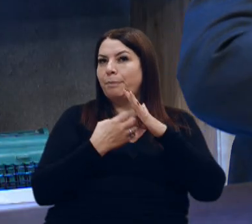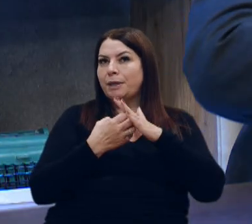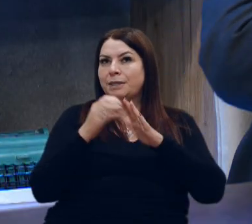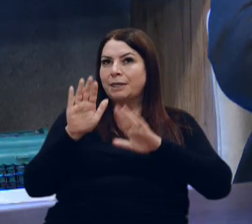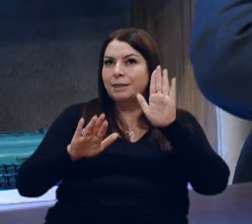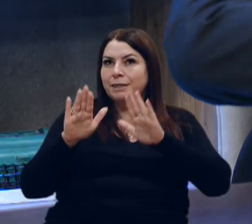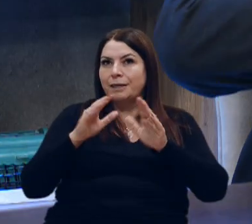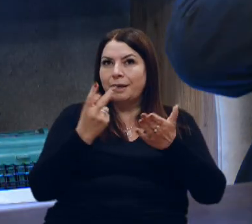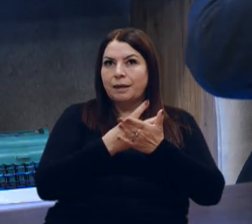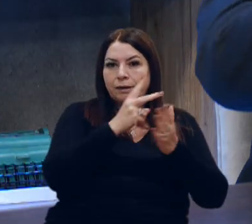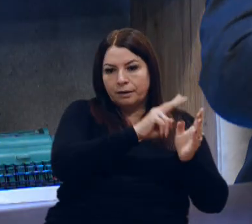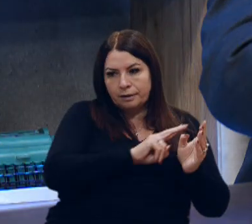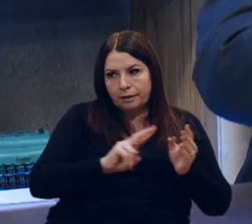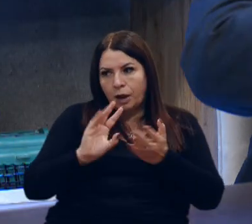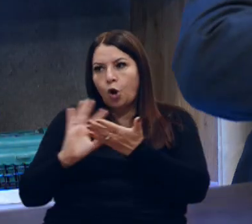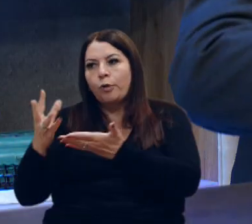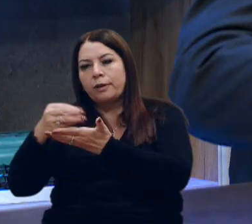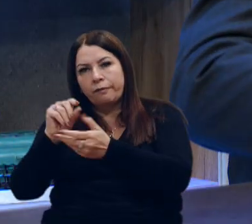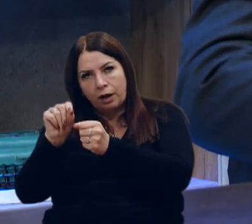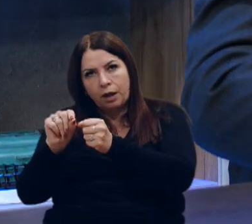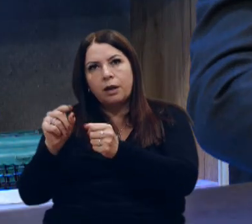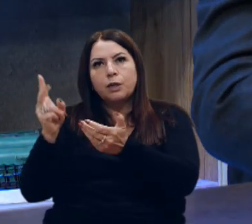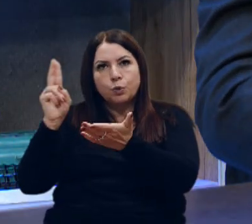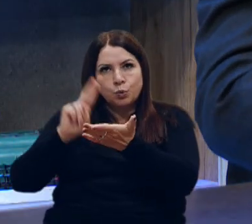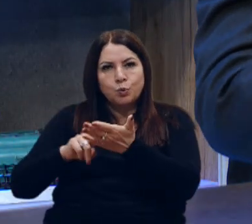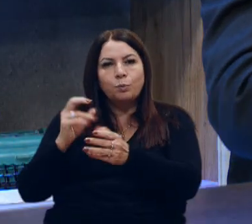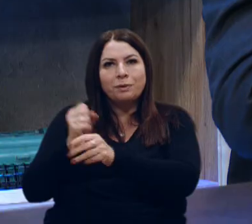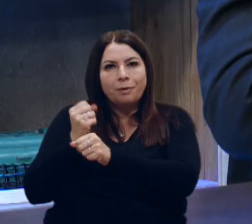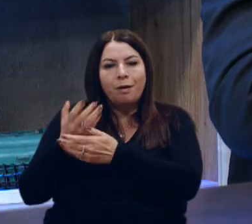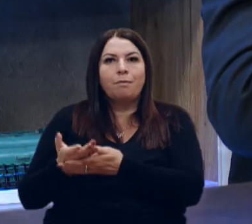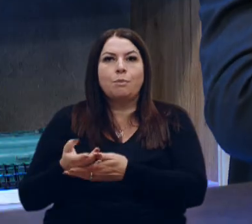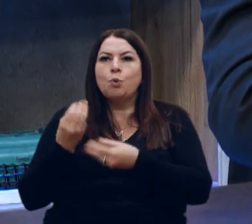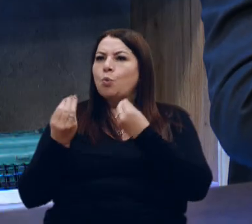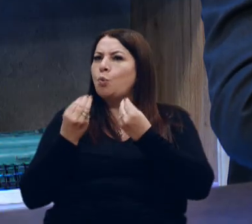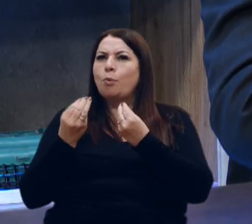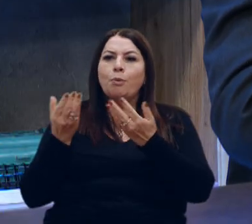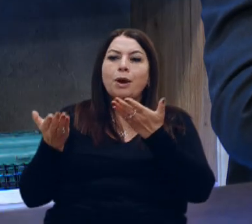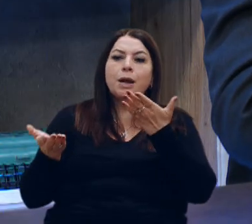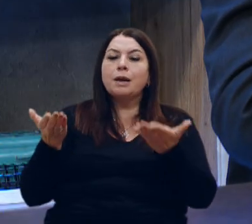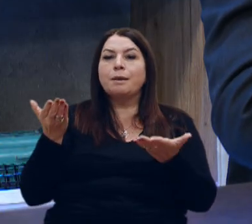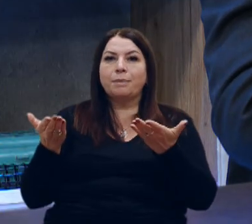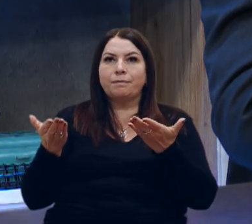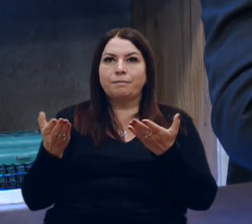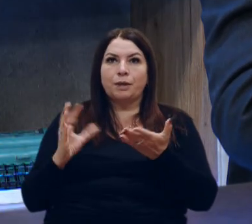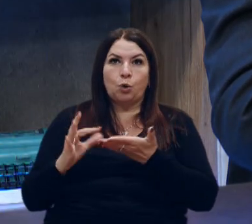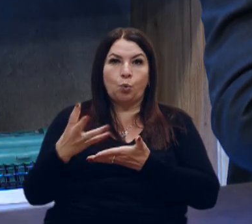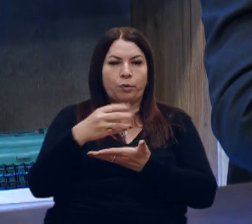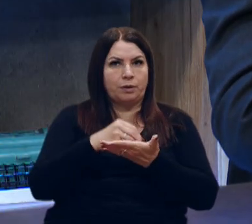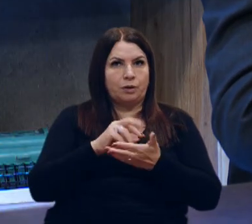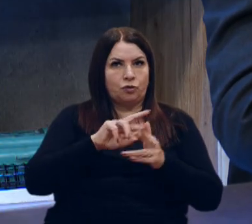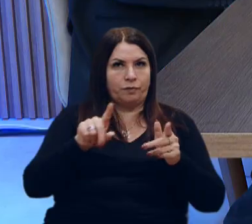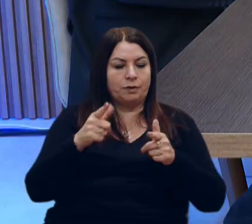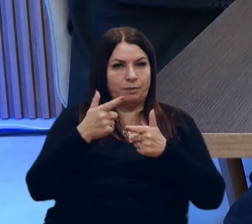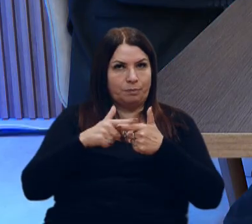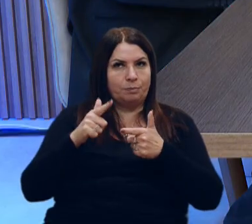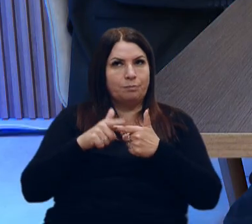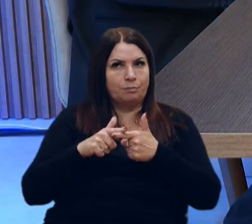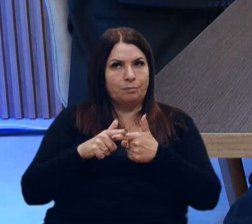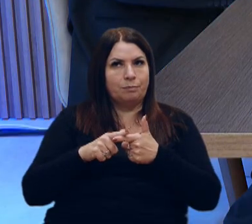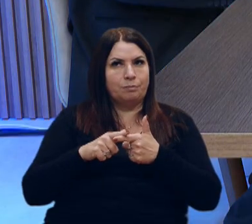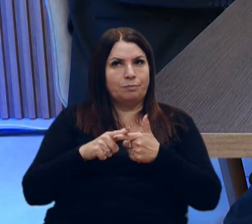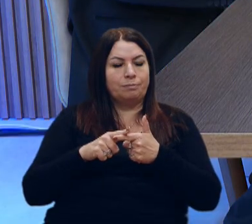licitada, deu errado. A Codeca vai lá e assume a obra, enfim. Como equilibrar isso, vereador? A Codeca tem vários problemas